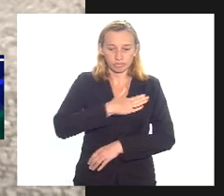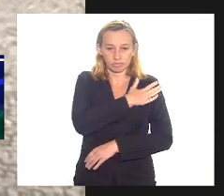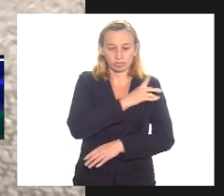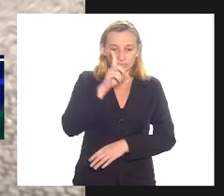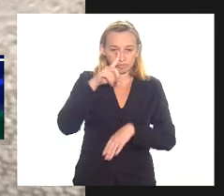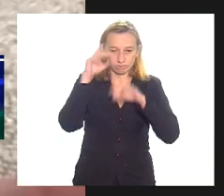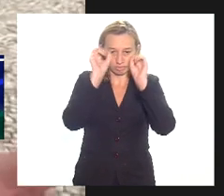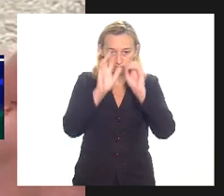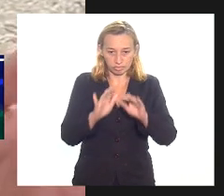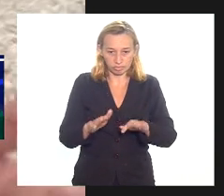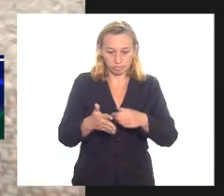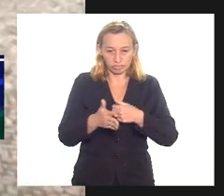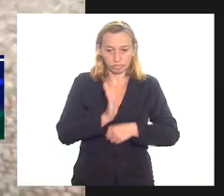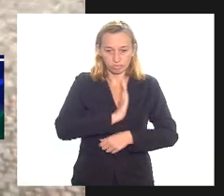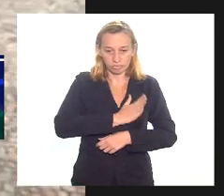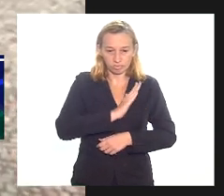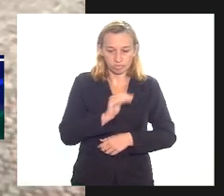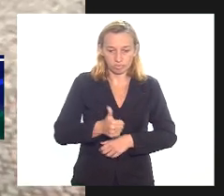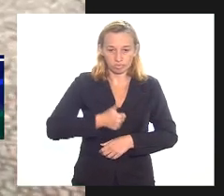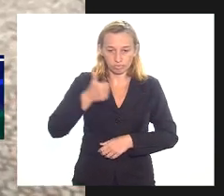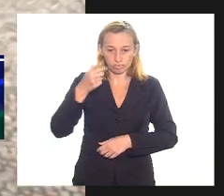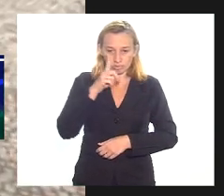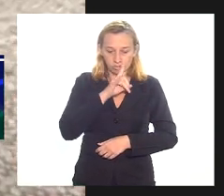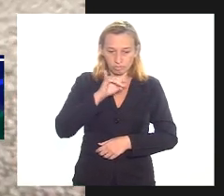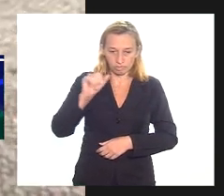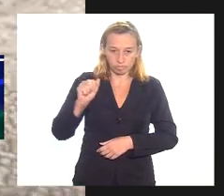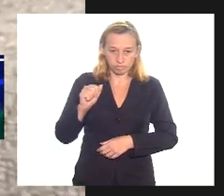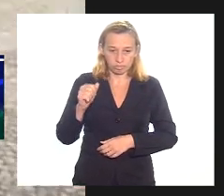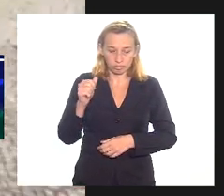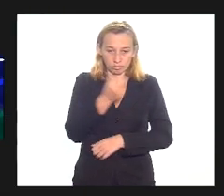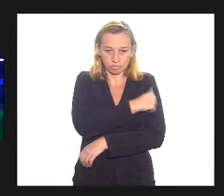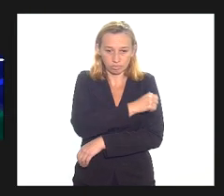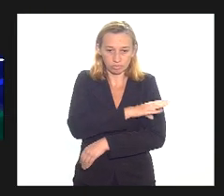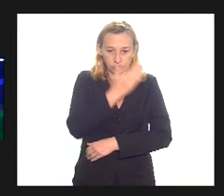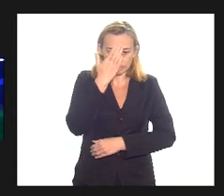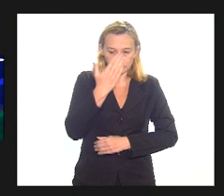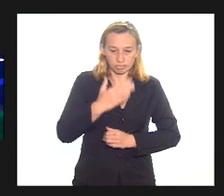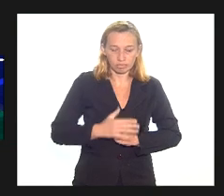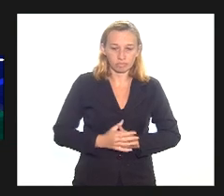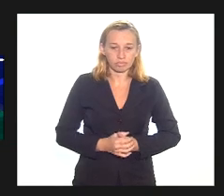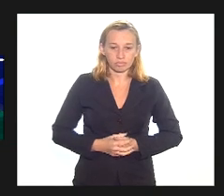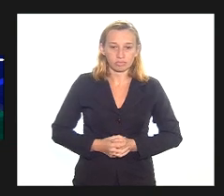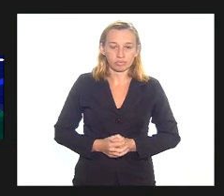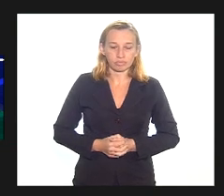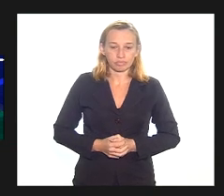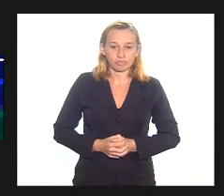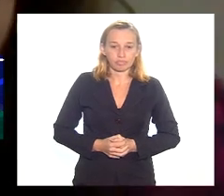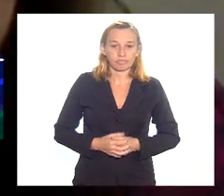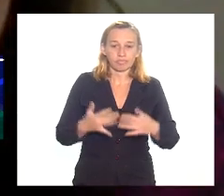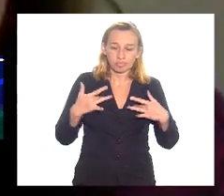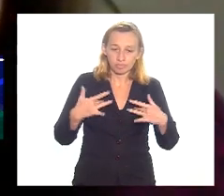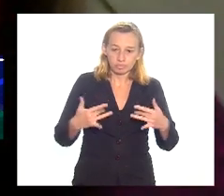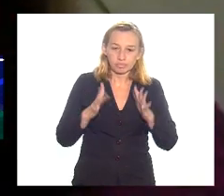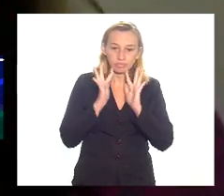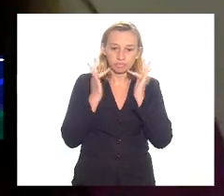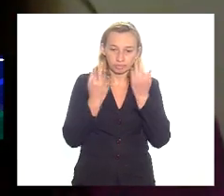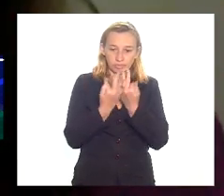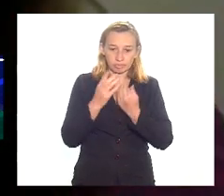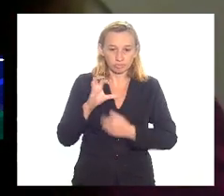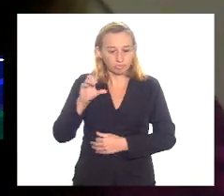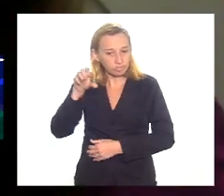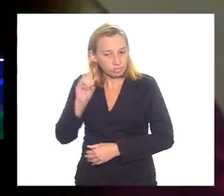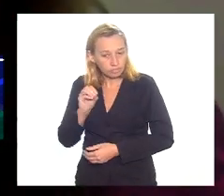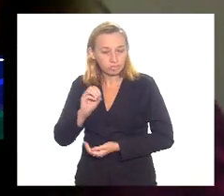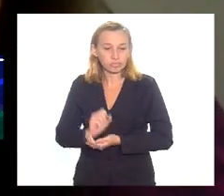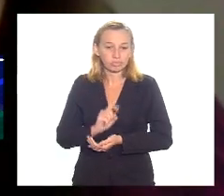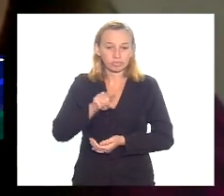corações e que a gente possa ter dias melhores para o Rio de Janeiro. Muito obrigado, Thiago. Nossa solidariedade à família do cabo